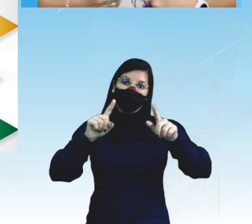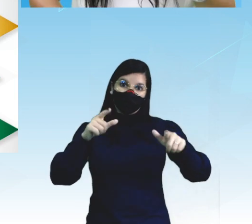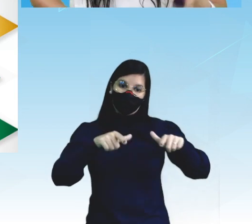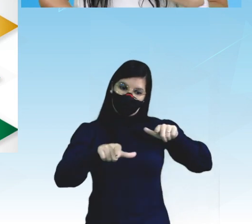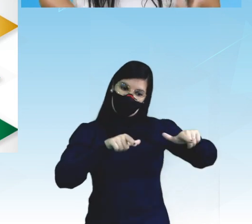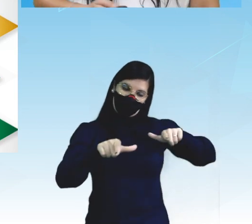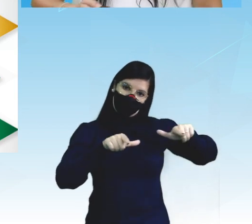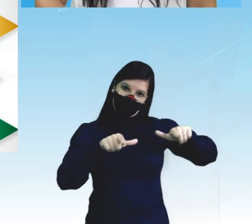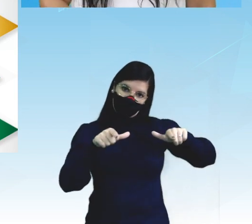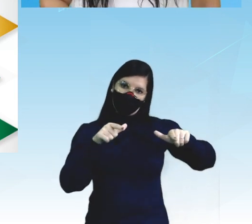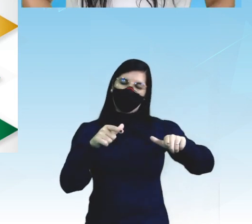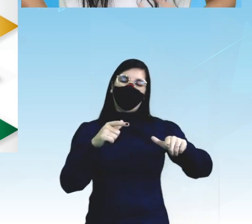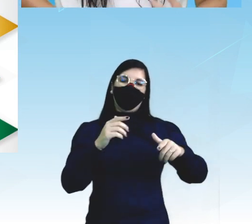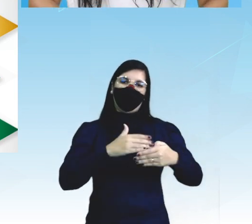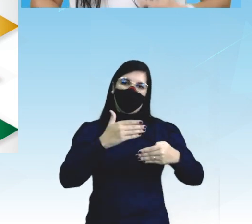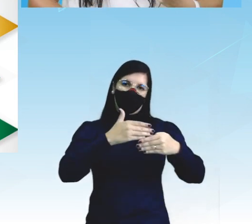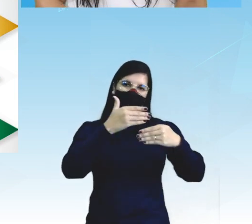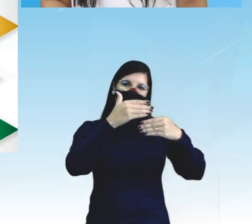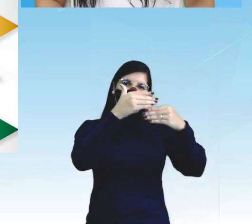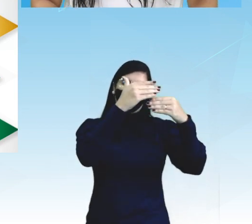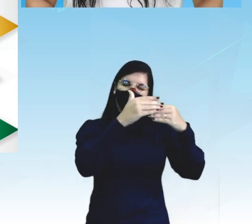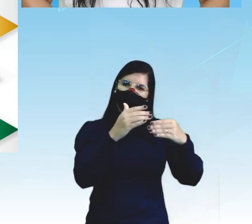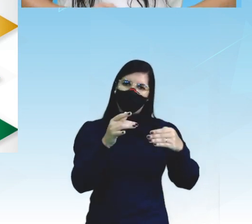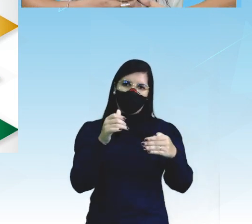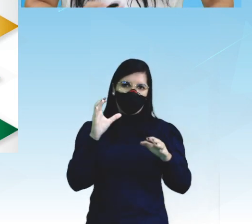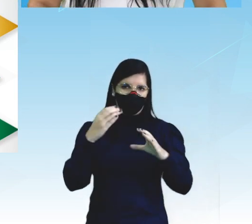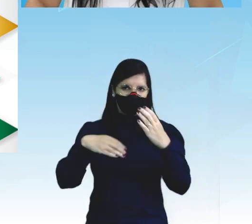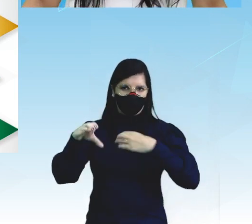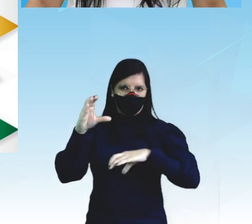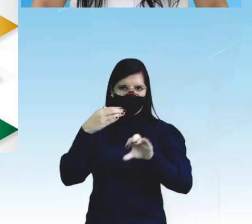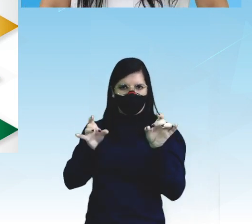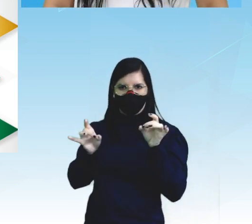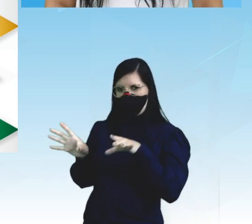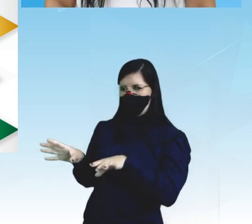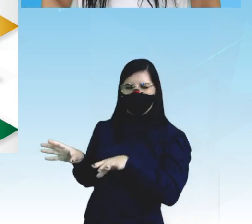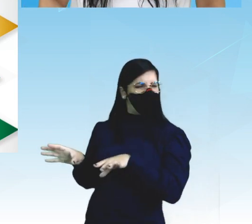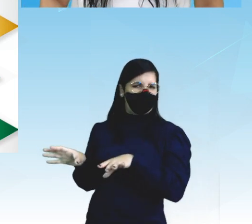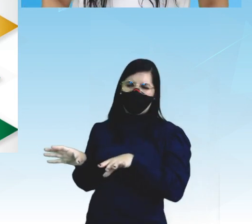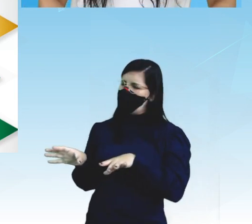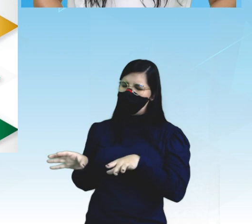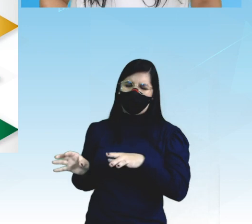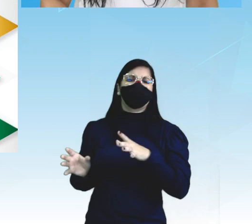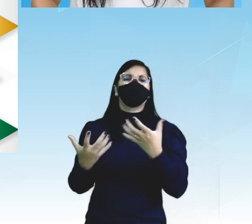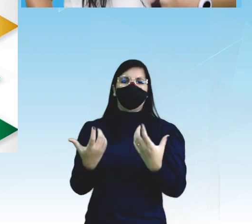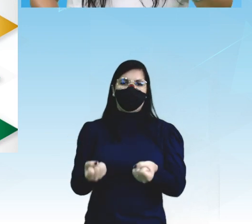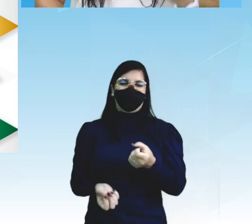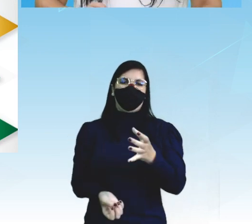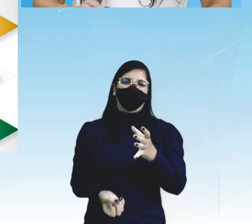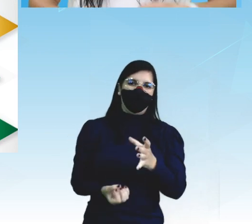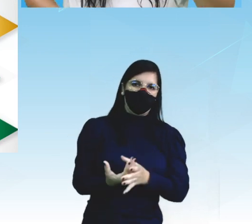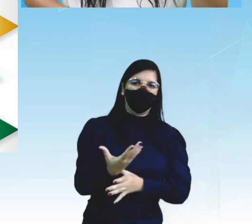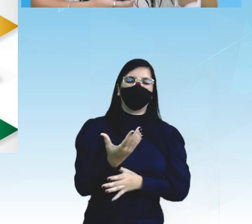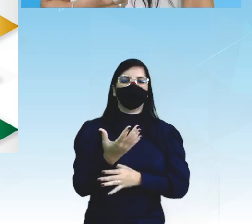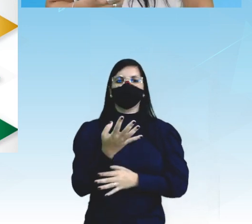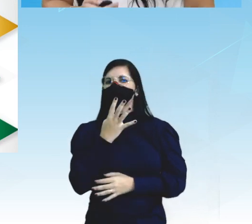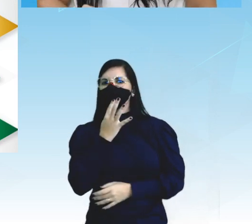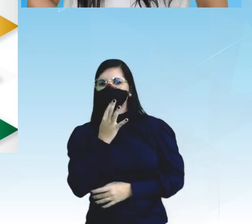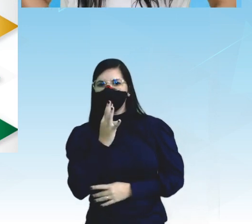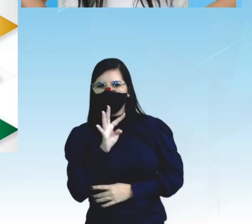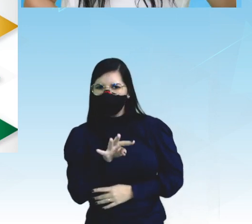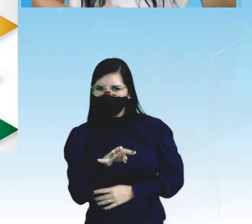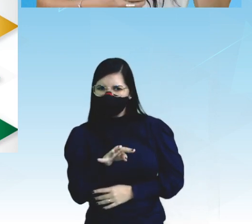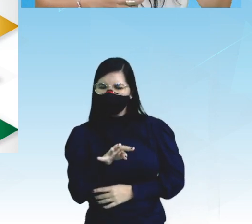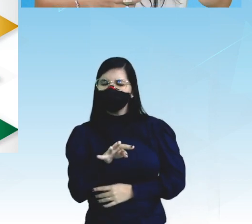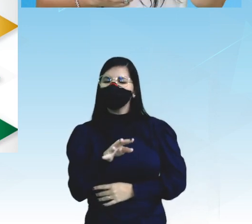ele não abandonou a música, né? Tanto é que fez composições maravilhosas, né, que quem quiser também não conhecer